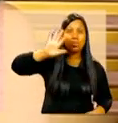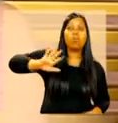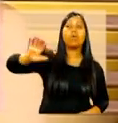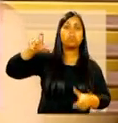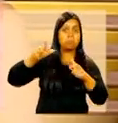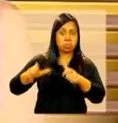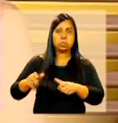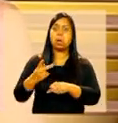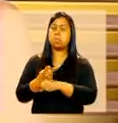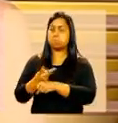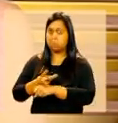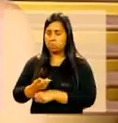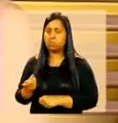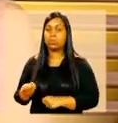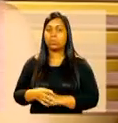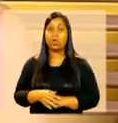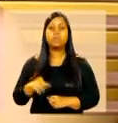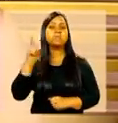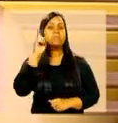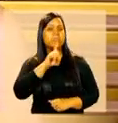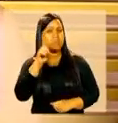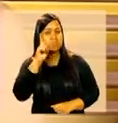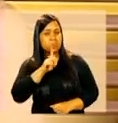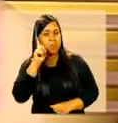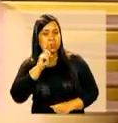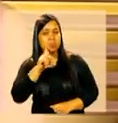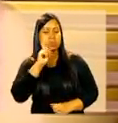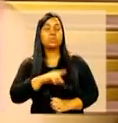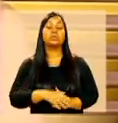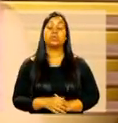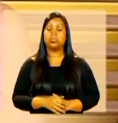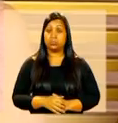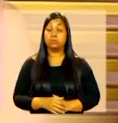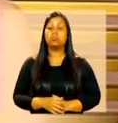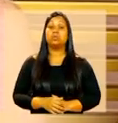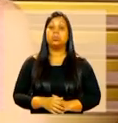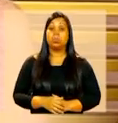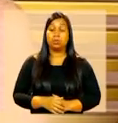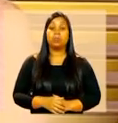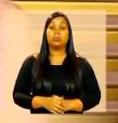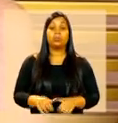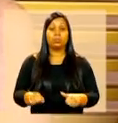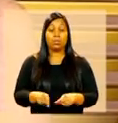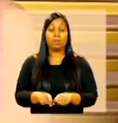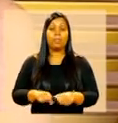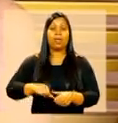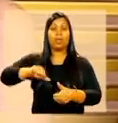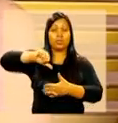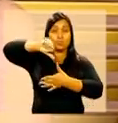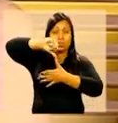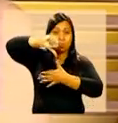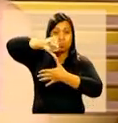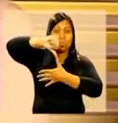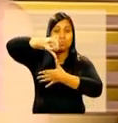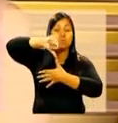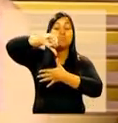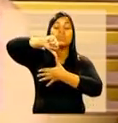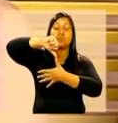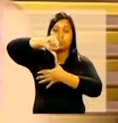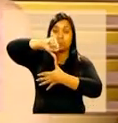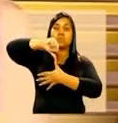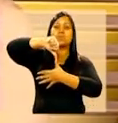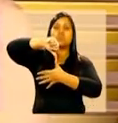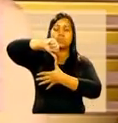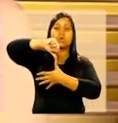muito procurado. Estados Unidos, né? Ainda. Muito ainda. Eu falo que a América do Sul tá cada dia... Assim, é um destino